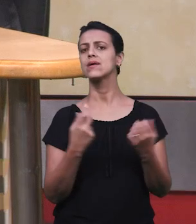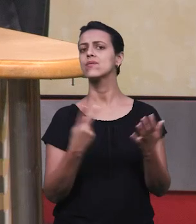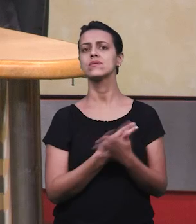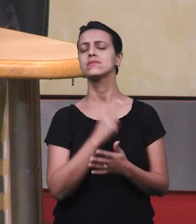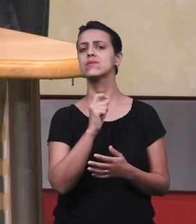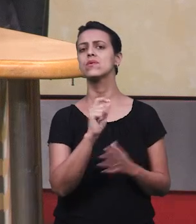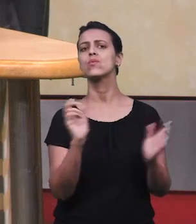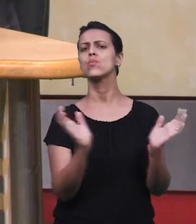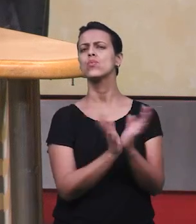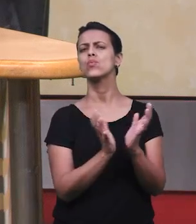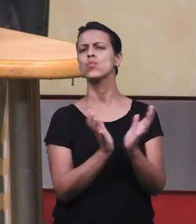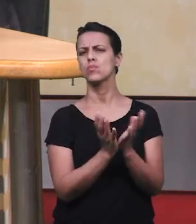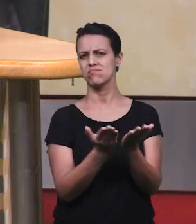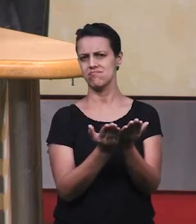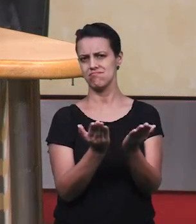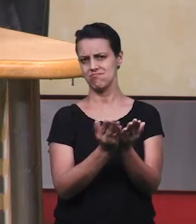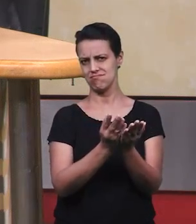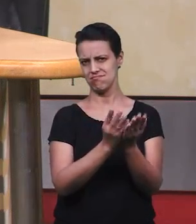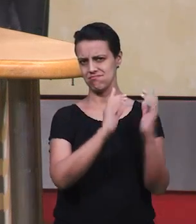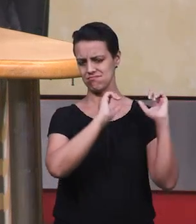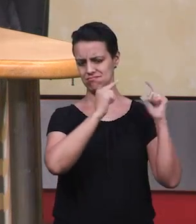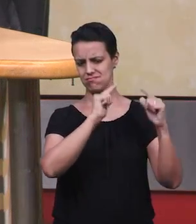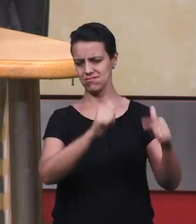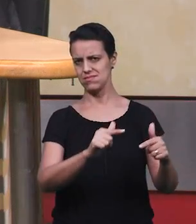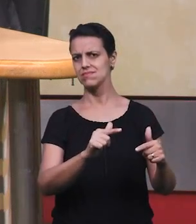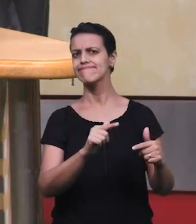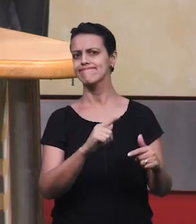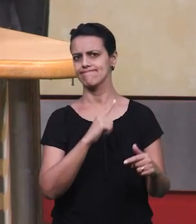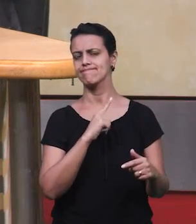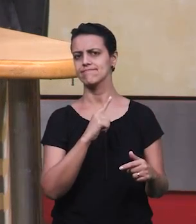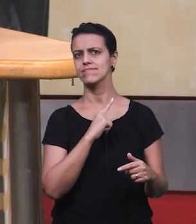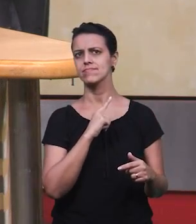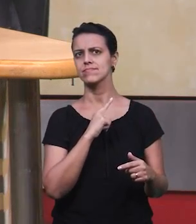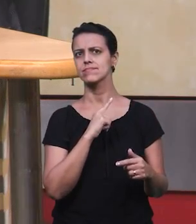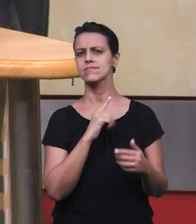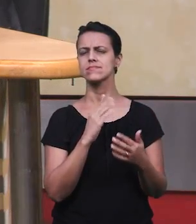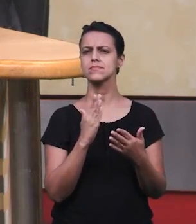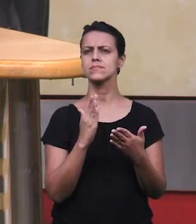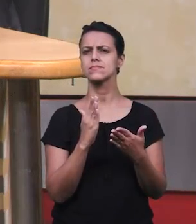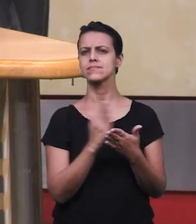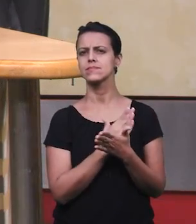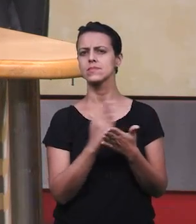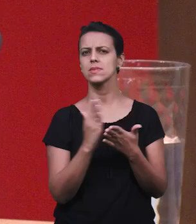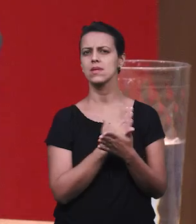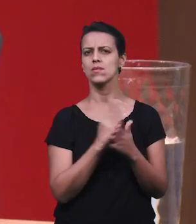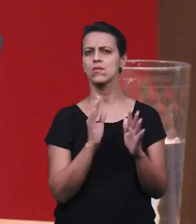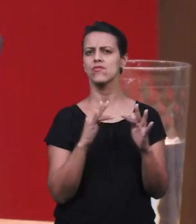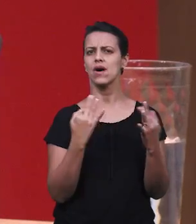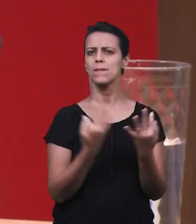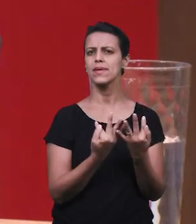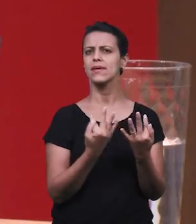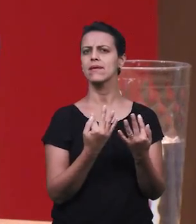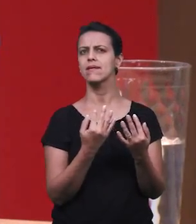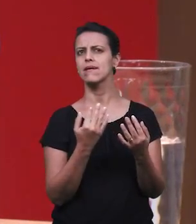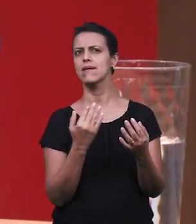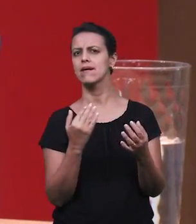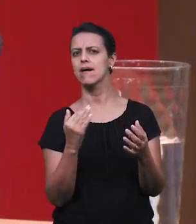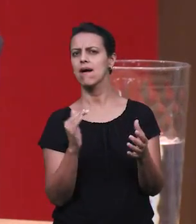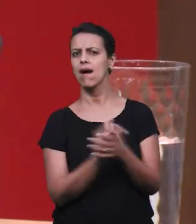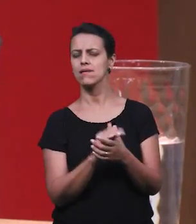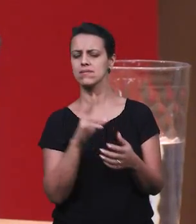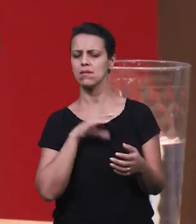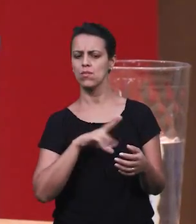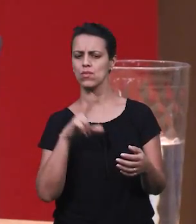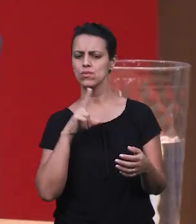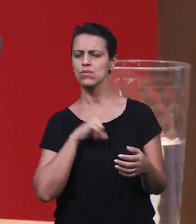de crentes tradicionais, não só de Portugal, mas alguns parentes que eram casados com portugueses,